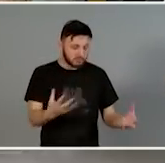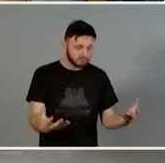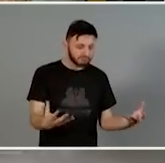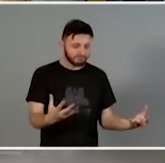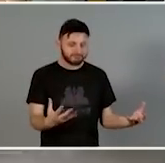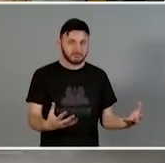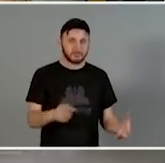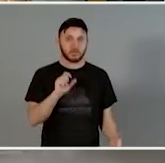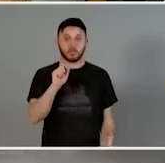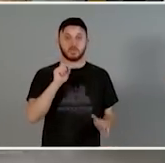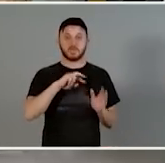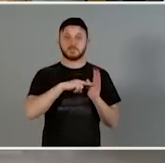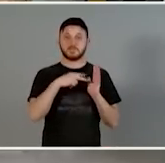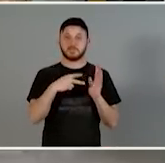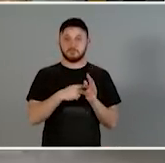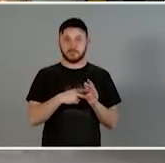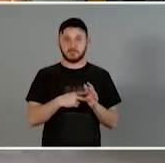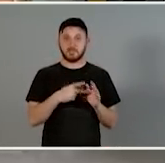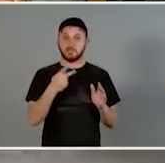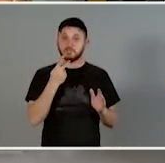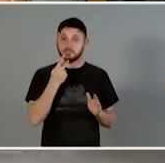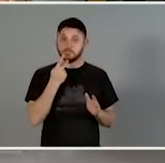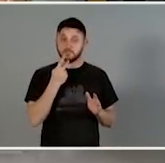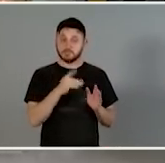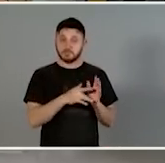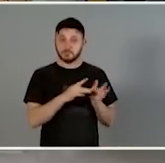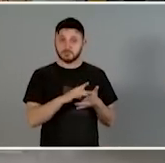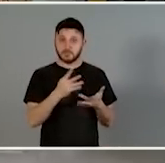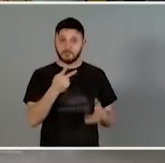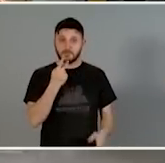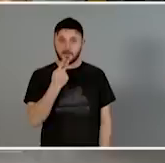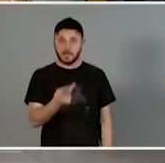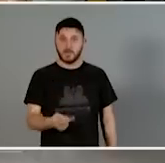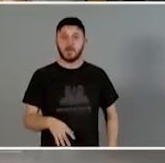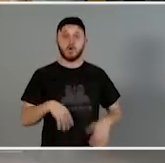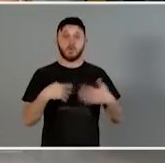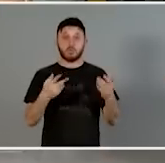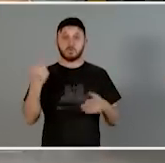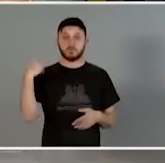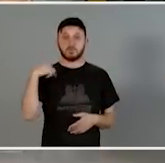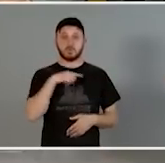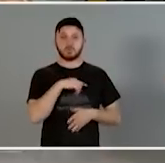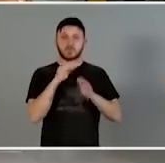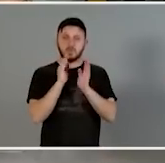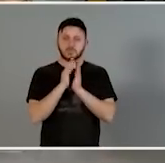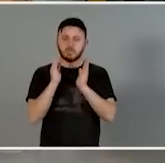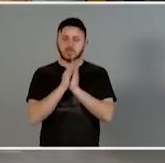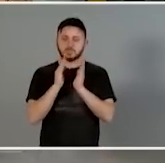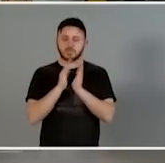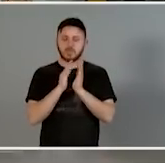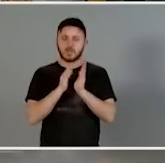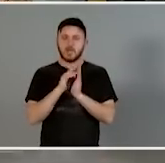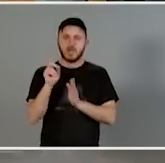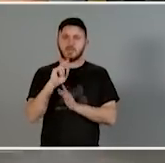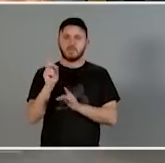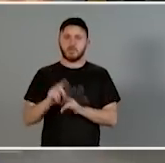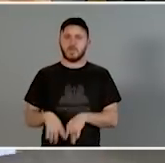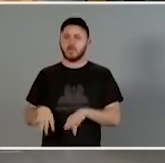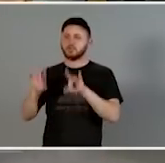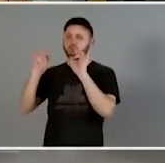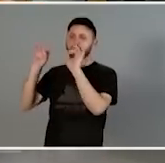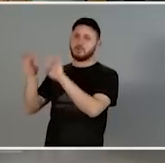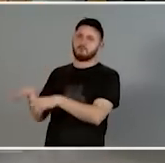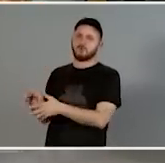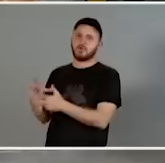O que quer dizer Jesus? Que quando a gente vai se colocar em oração, não é jogar fora a nossa história, não